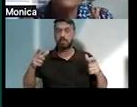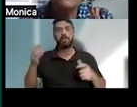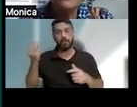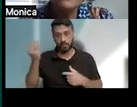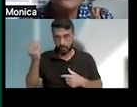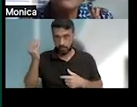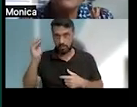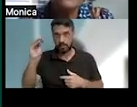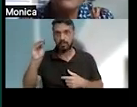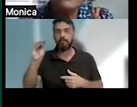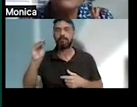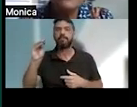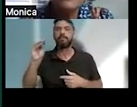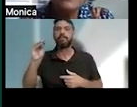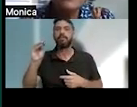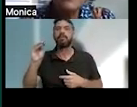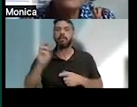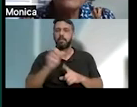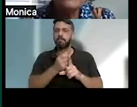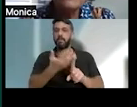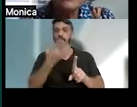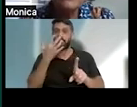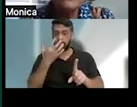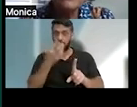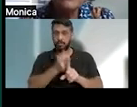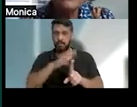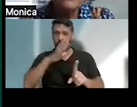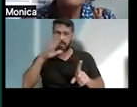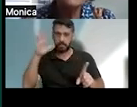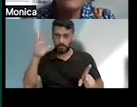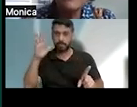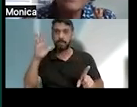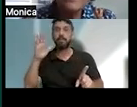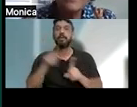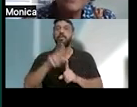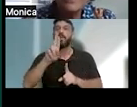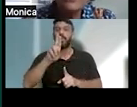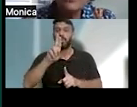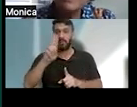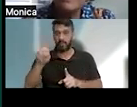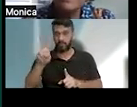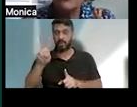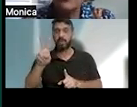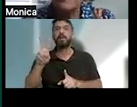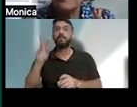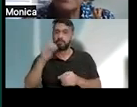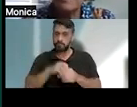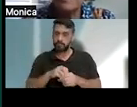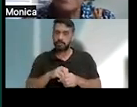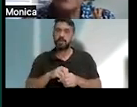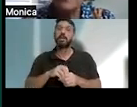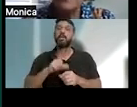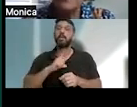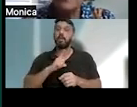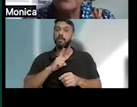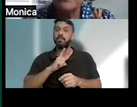luz fluorescente, né? Luz ultravioleta e as bactérias começam a